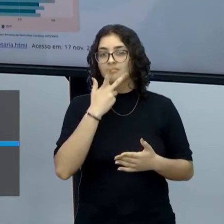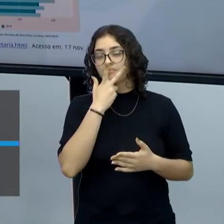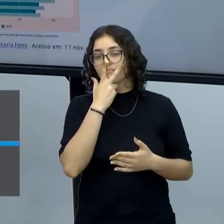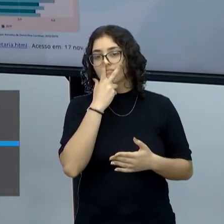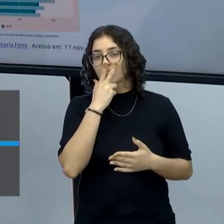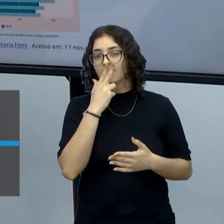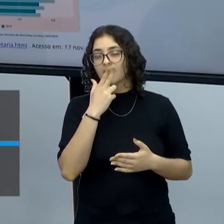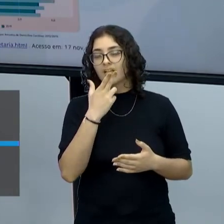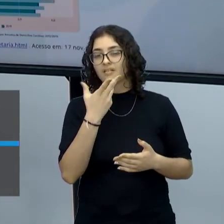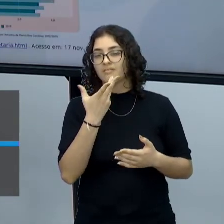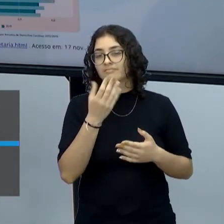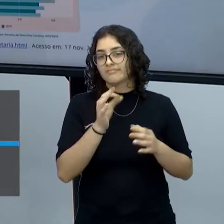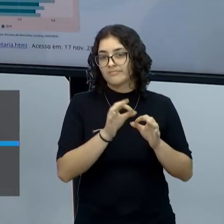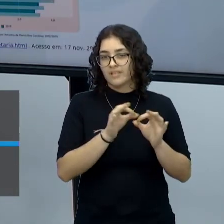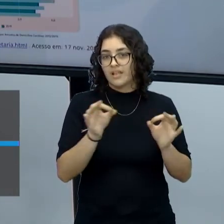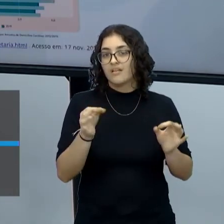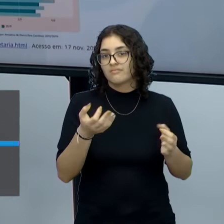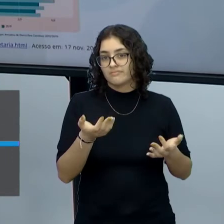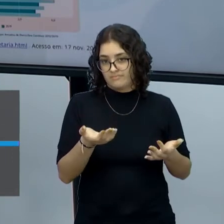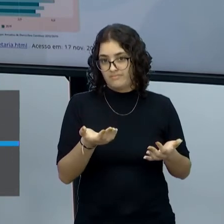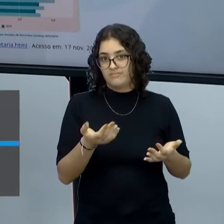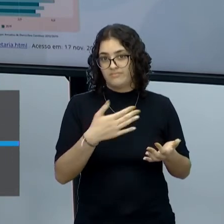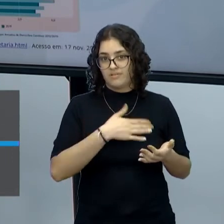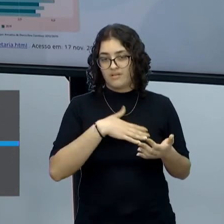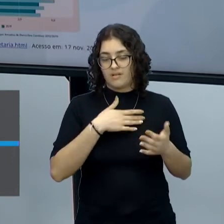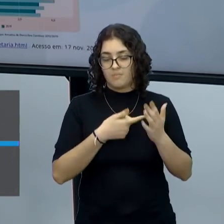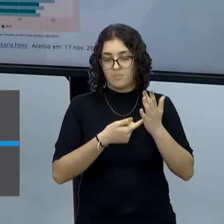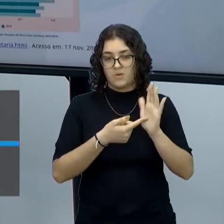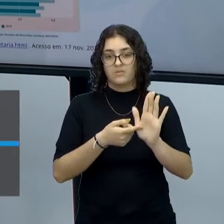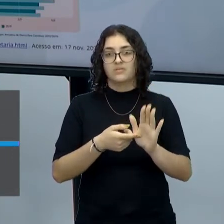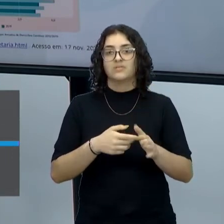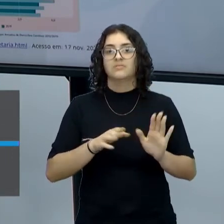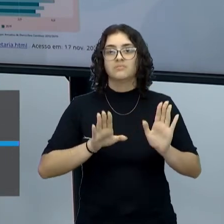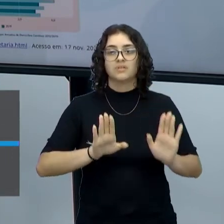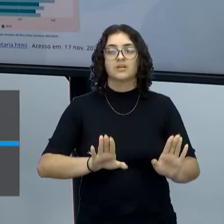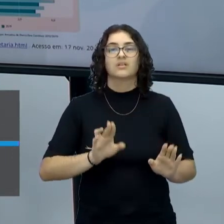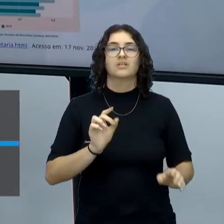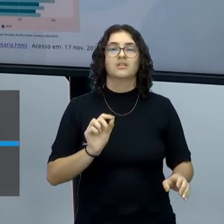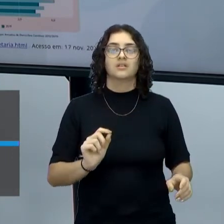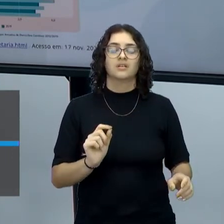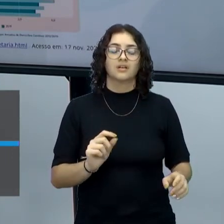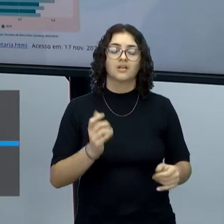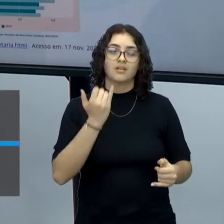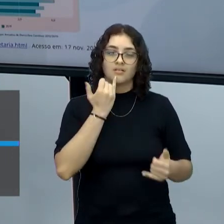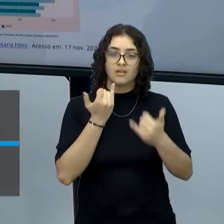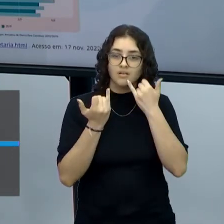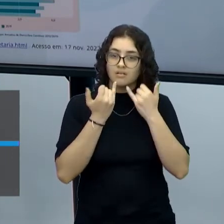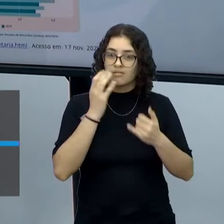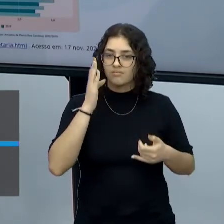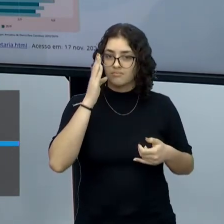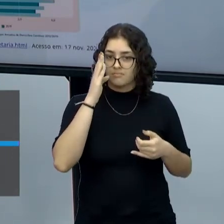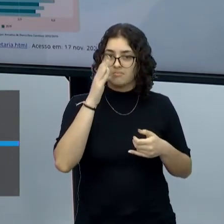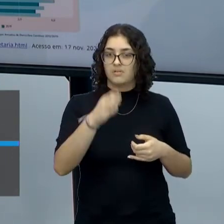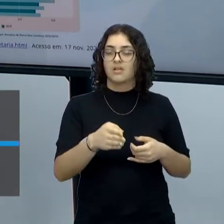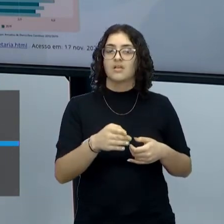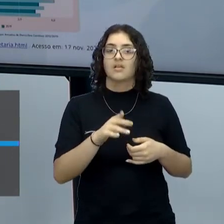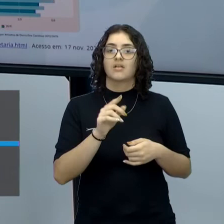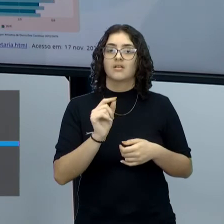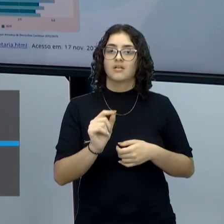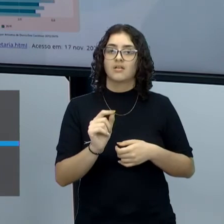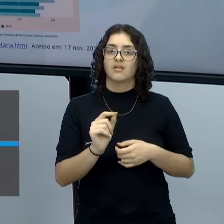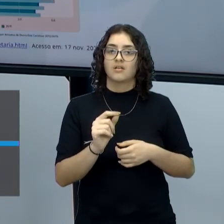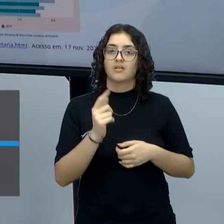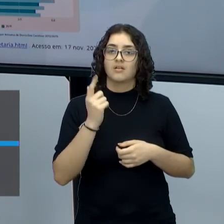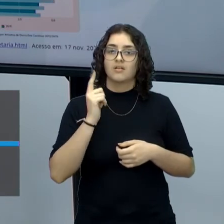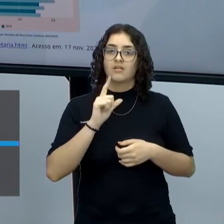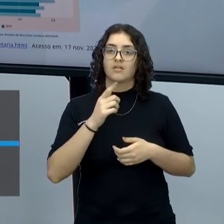mais enxuta, né, do que eu gostaria de ter passado para vocês. Mas acho que essas informações, principalmente para a gente